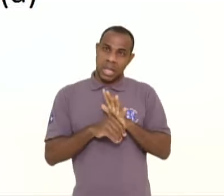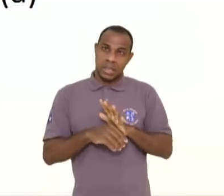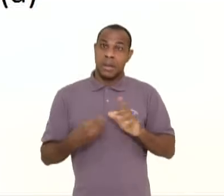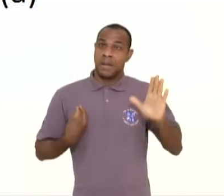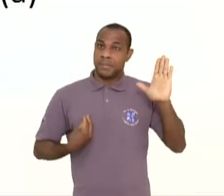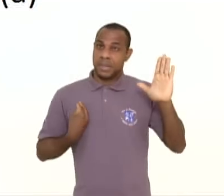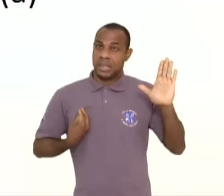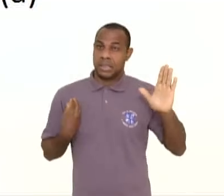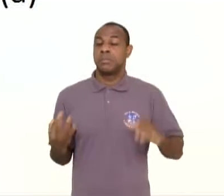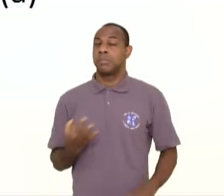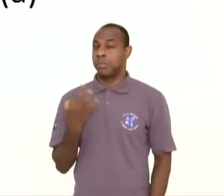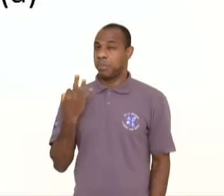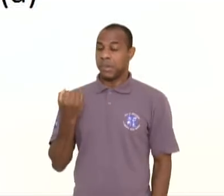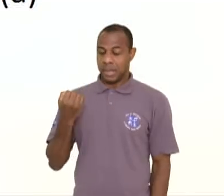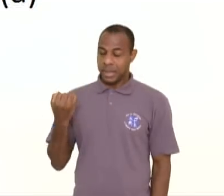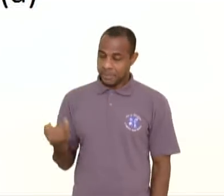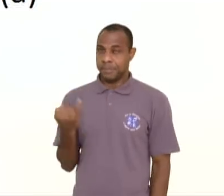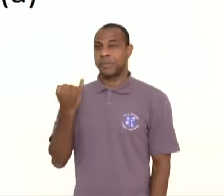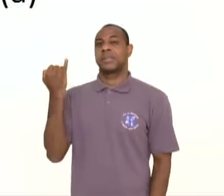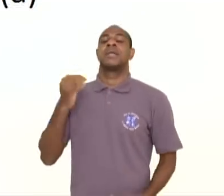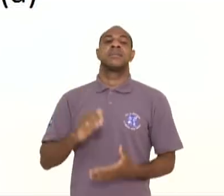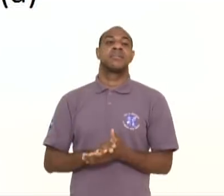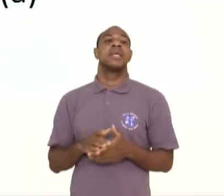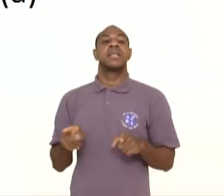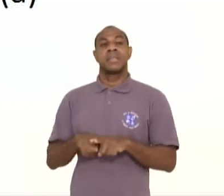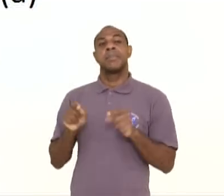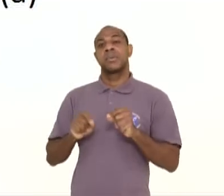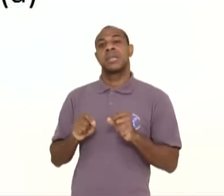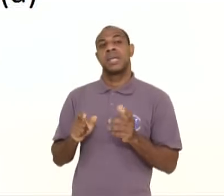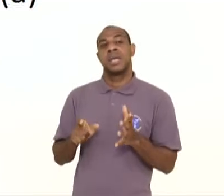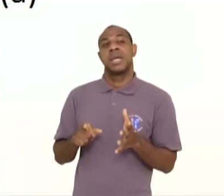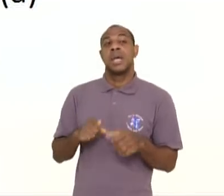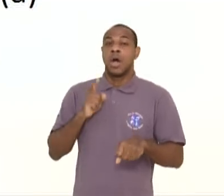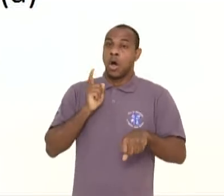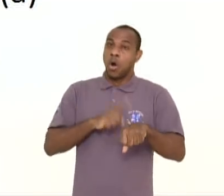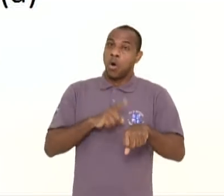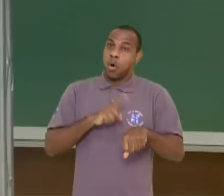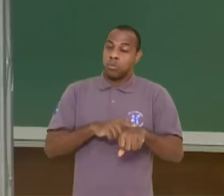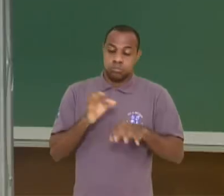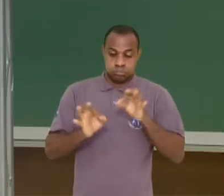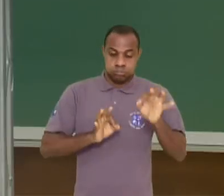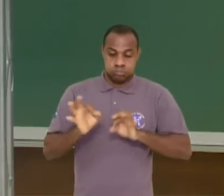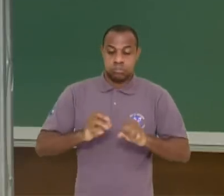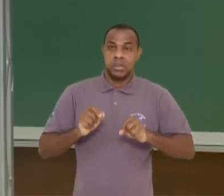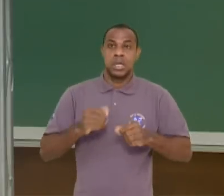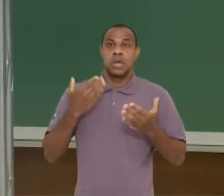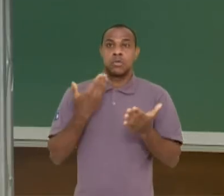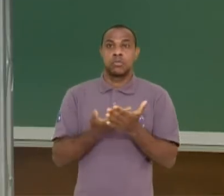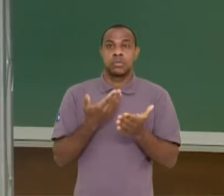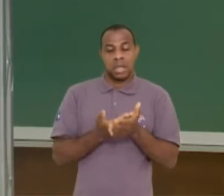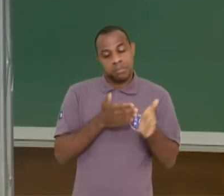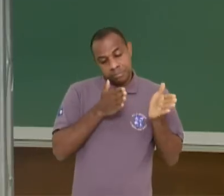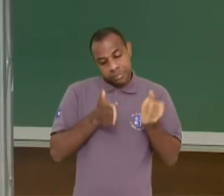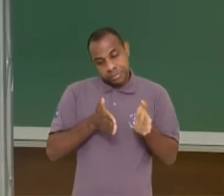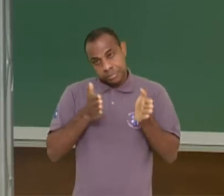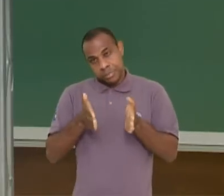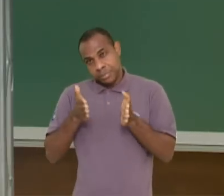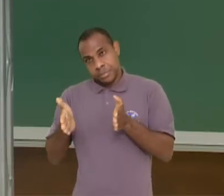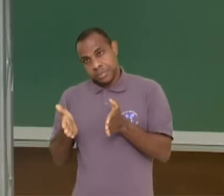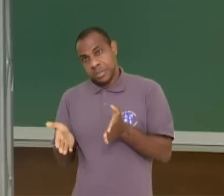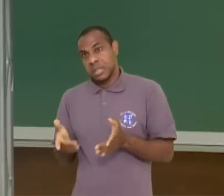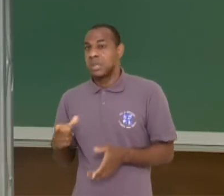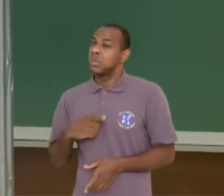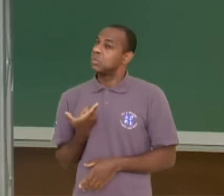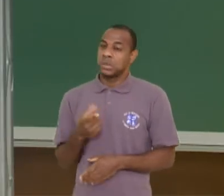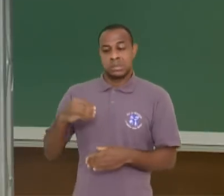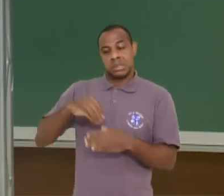presença. Também organizar uma rotina de estudo, né? Então sempre é importante. Como nós não estamos em escola,